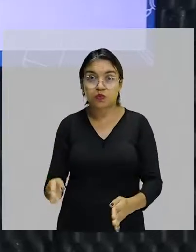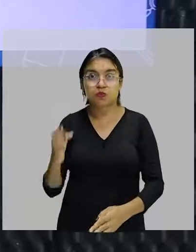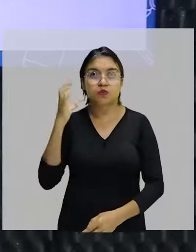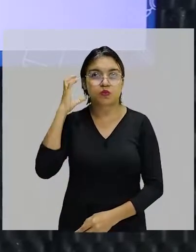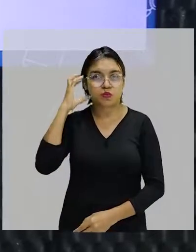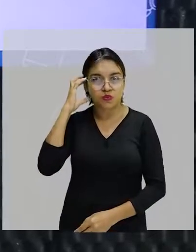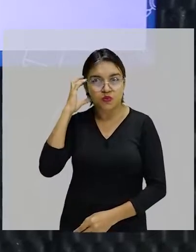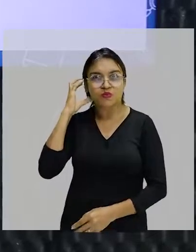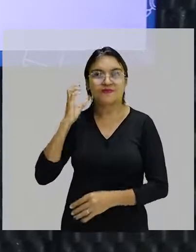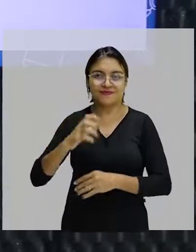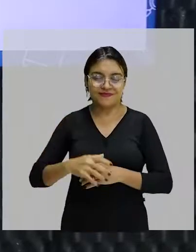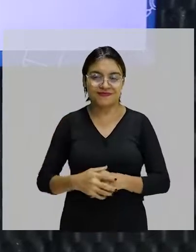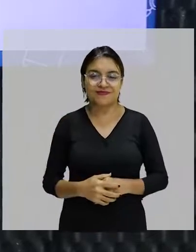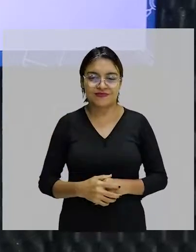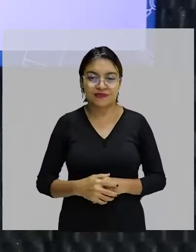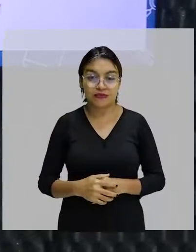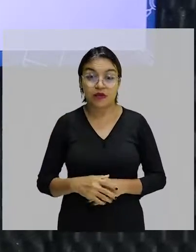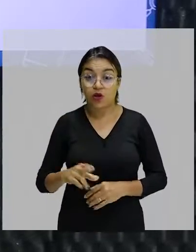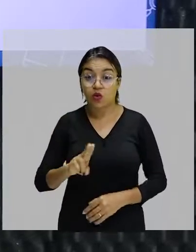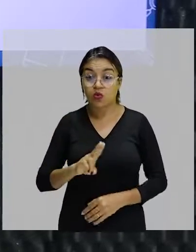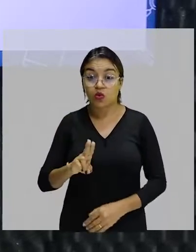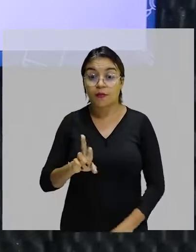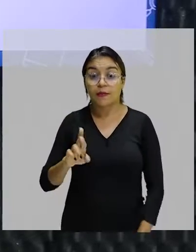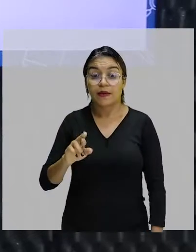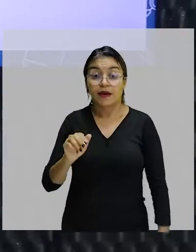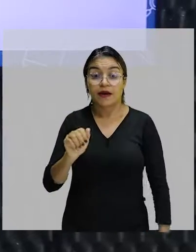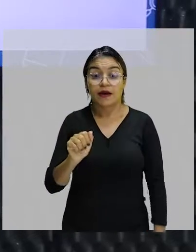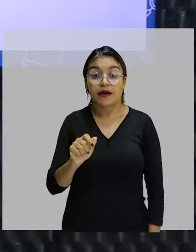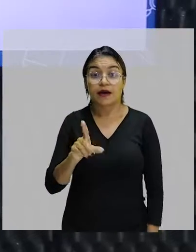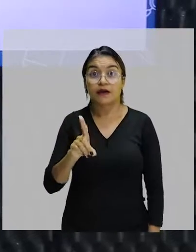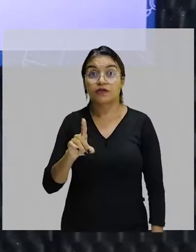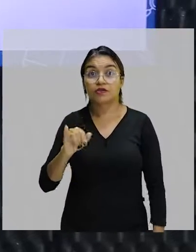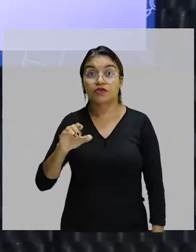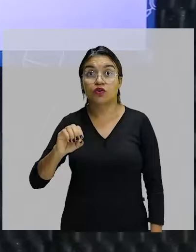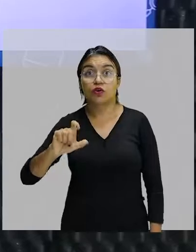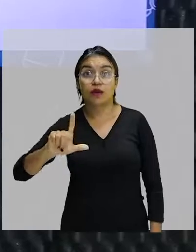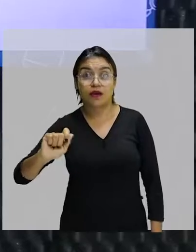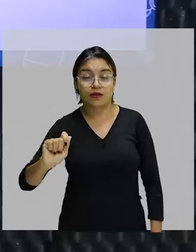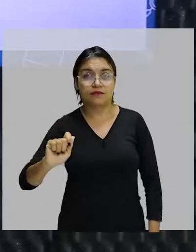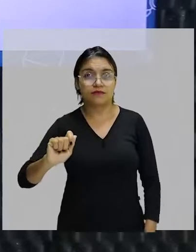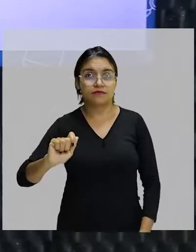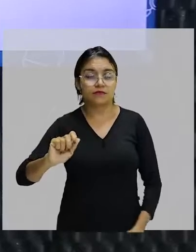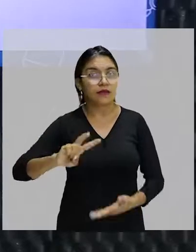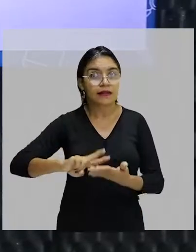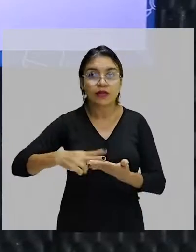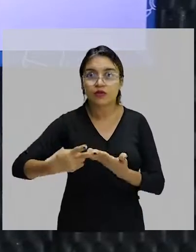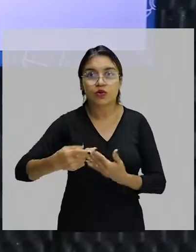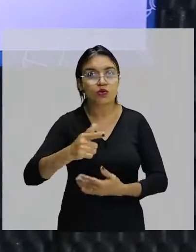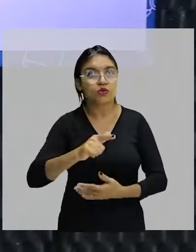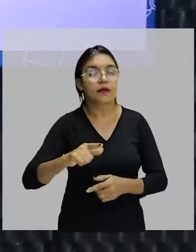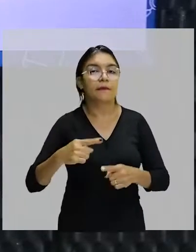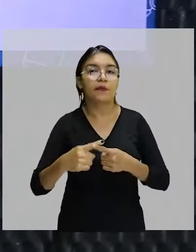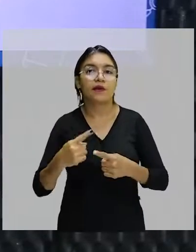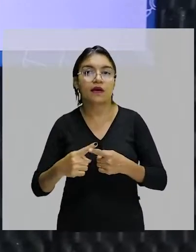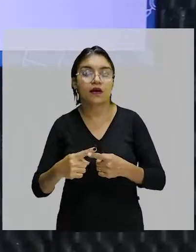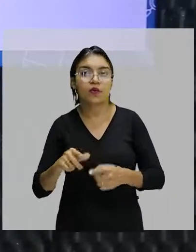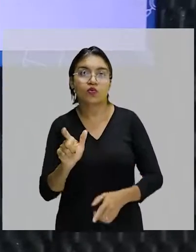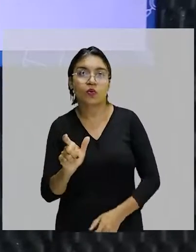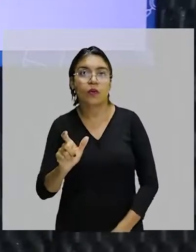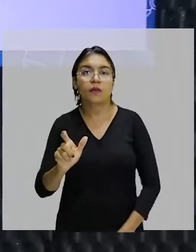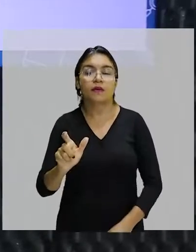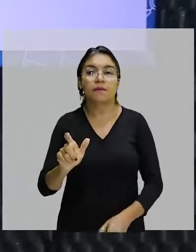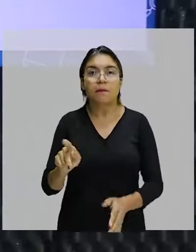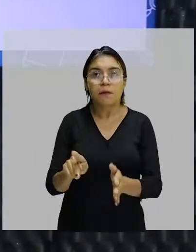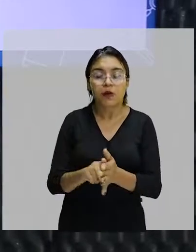mais do que isso. E esse nome radiola a gente não traduz porque é um nome próprio que se dá a um termo,